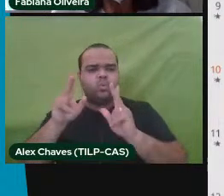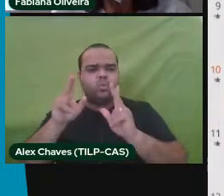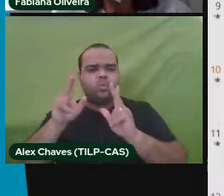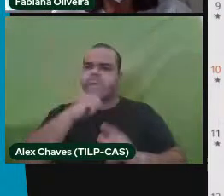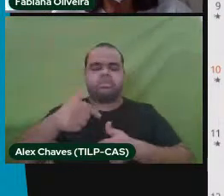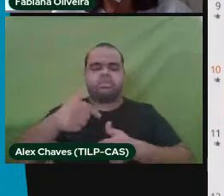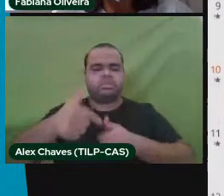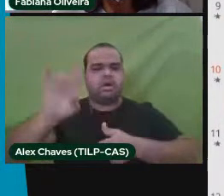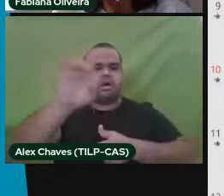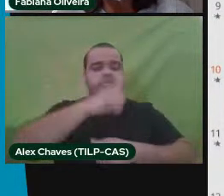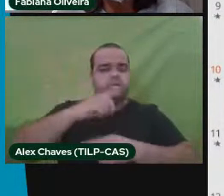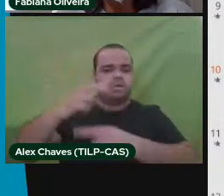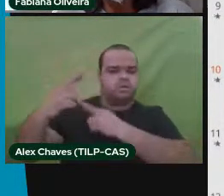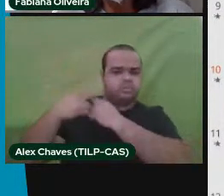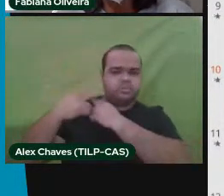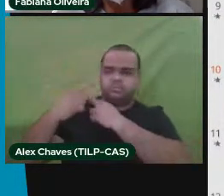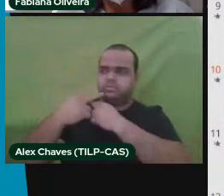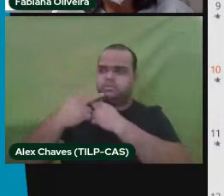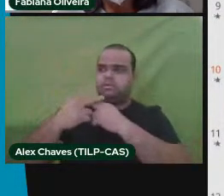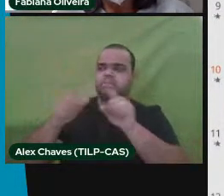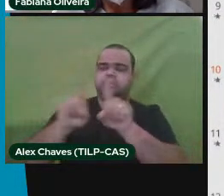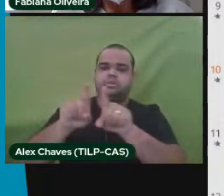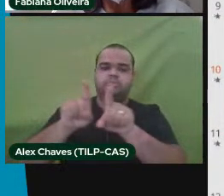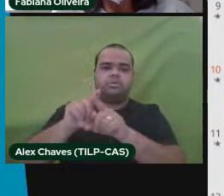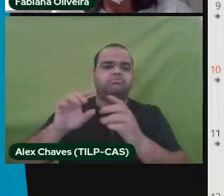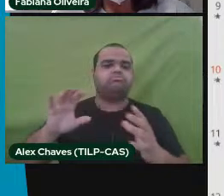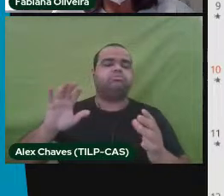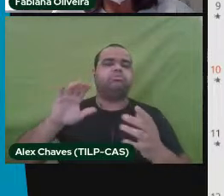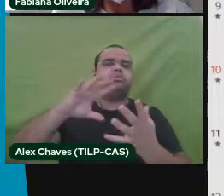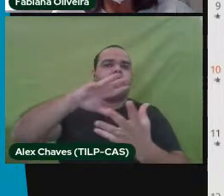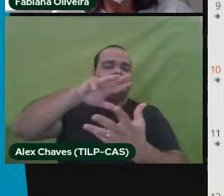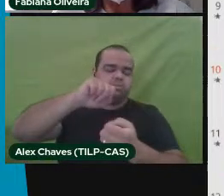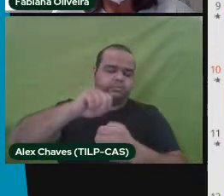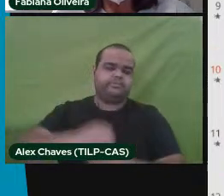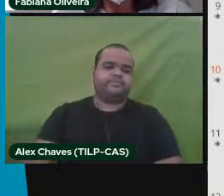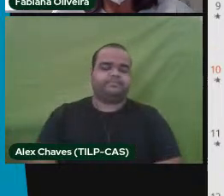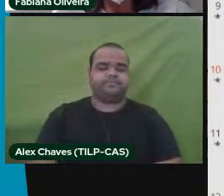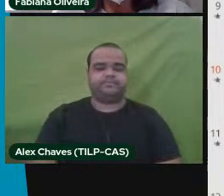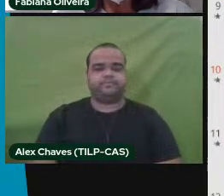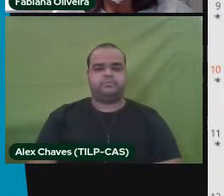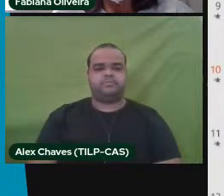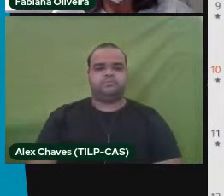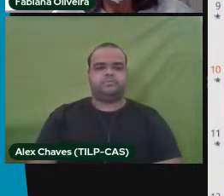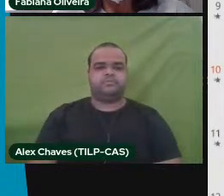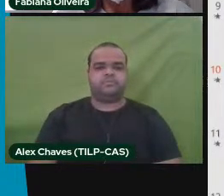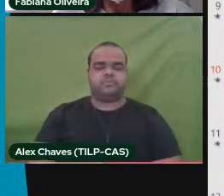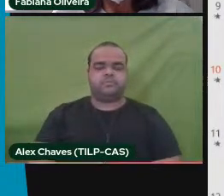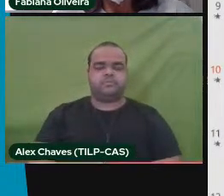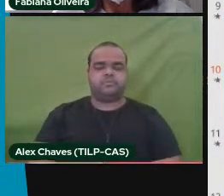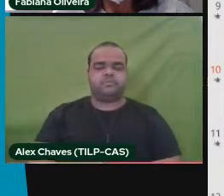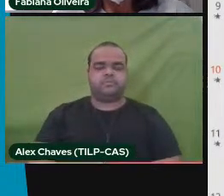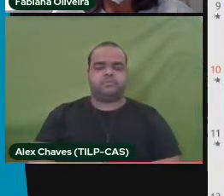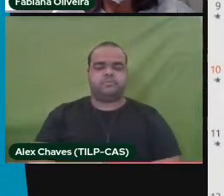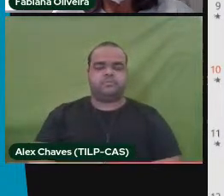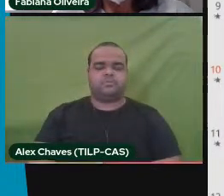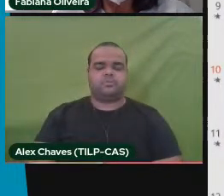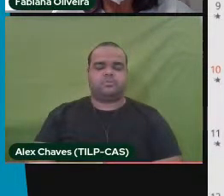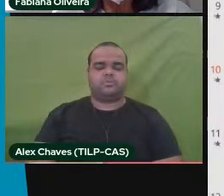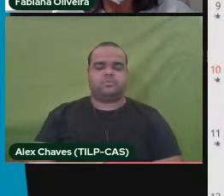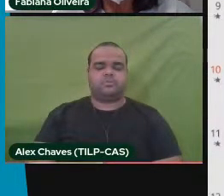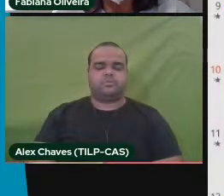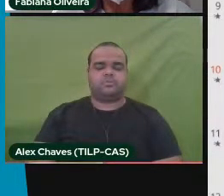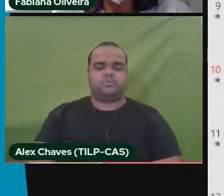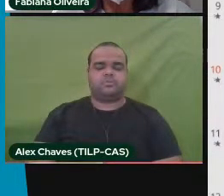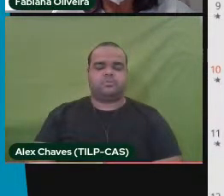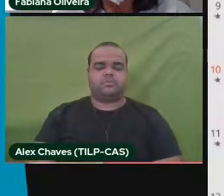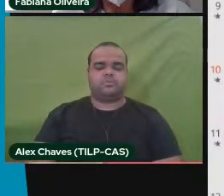responsabilidade conosco e com o planeta. Nós precisamos continuar lutando por uma sociedade,